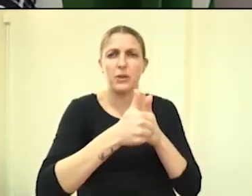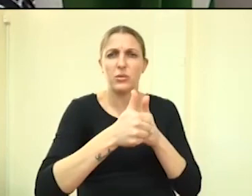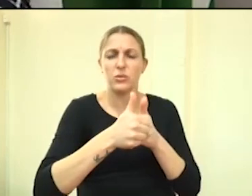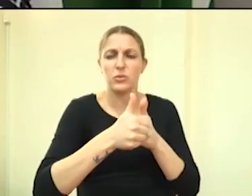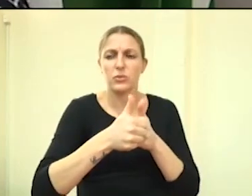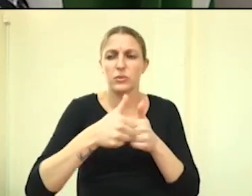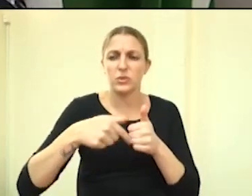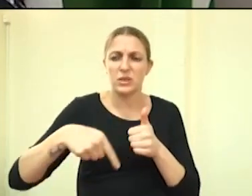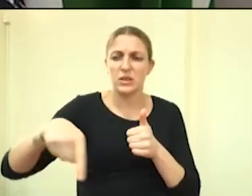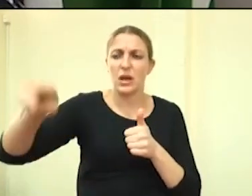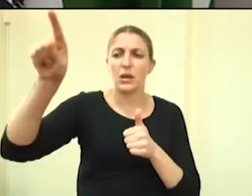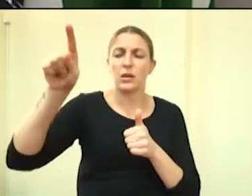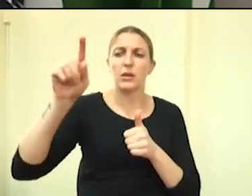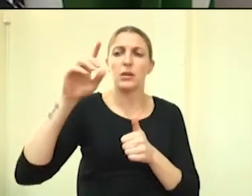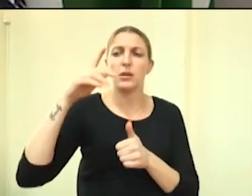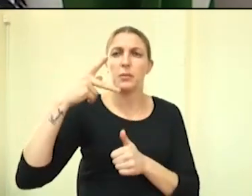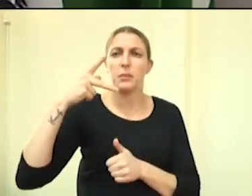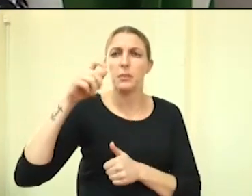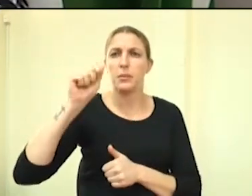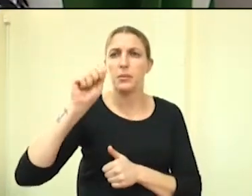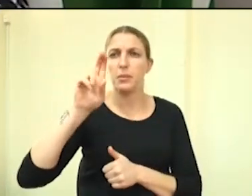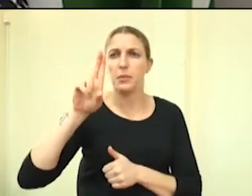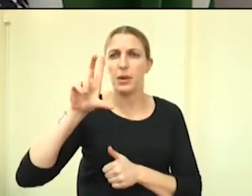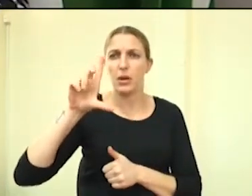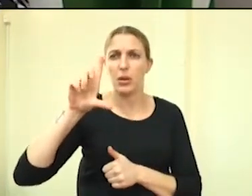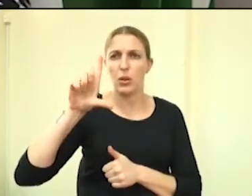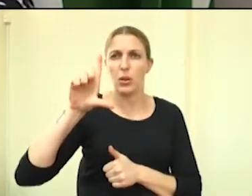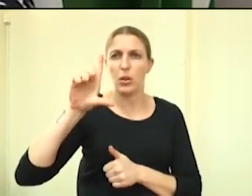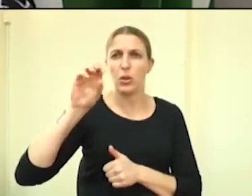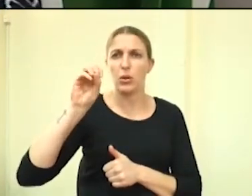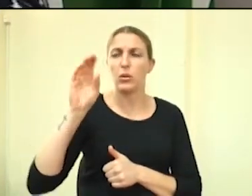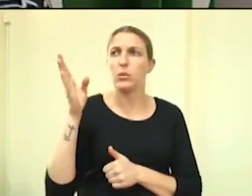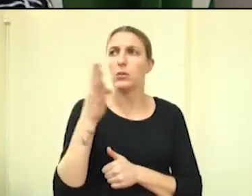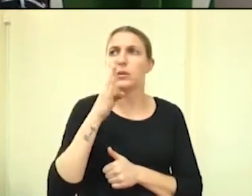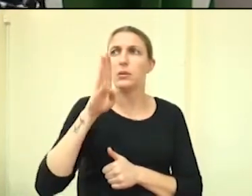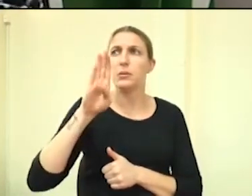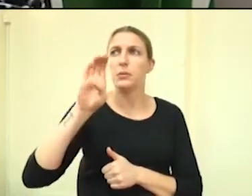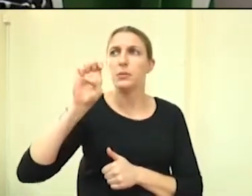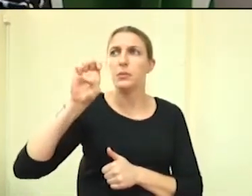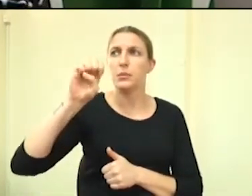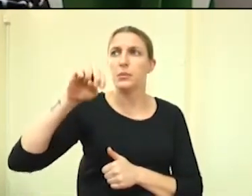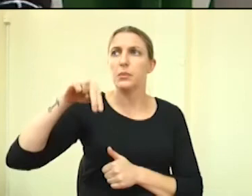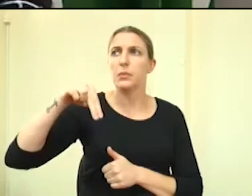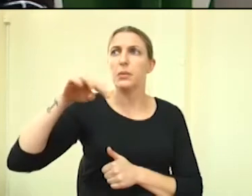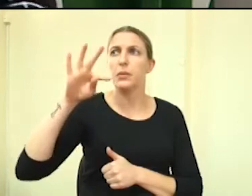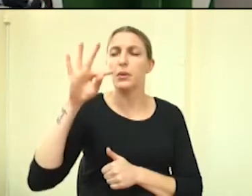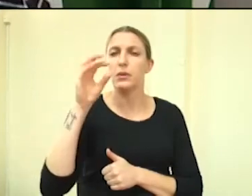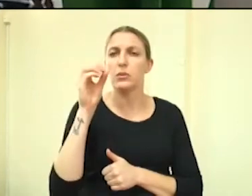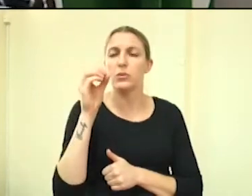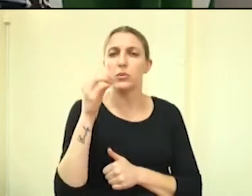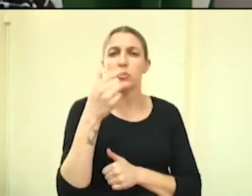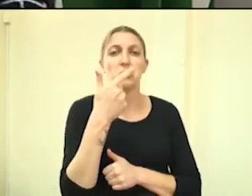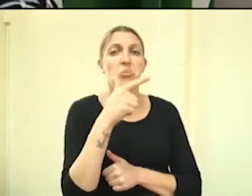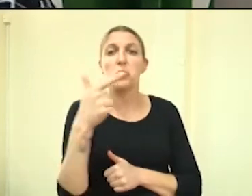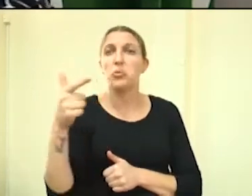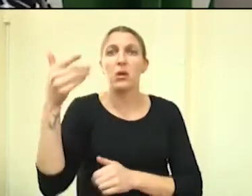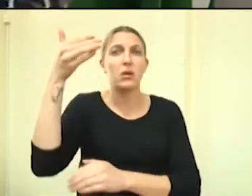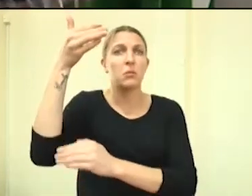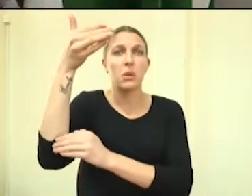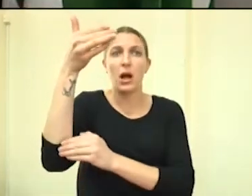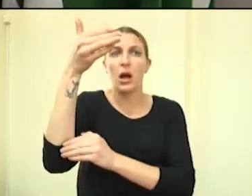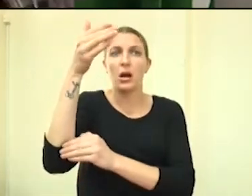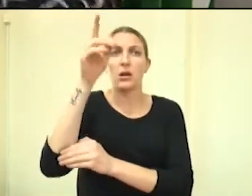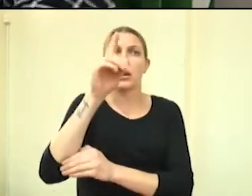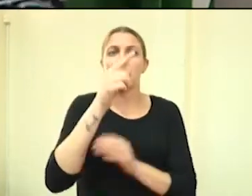tem a indicação aqui na BR, mas quando você chega ali, que sobe, não tem nenhuma indicação que diga Barão, Paulo